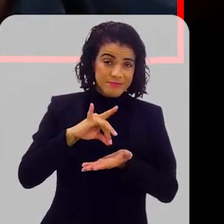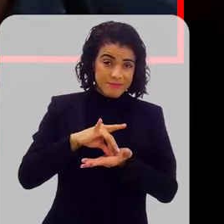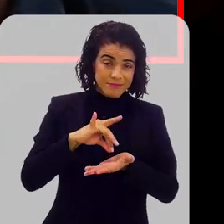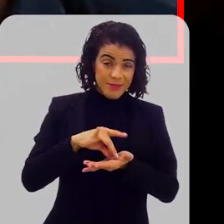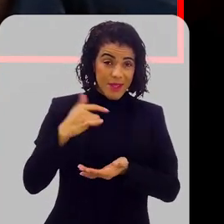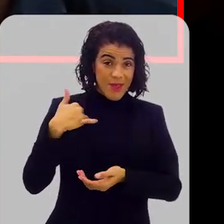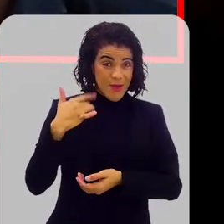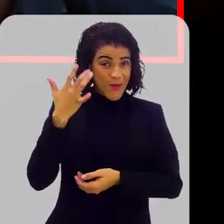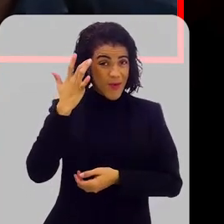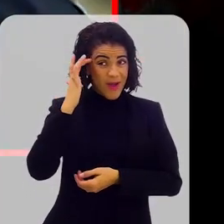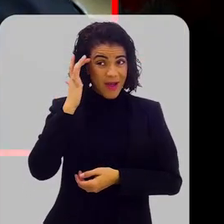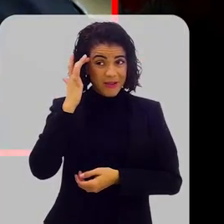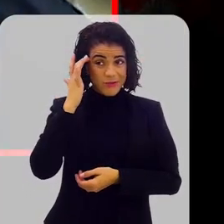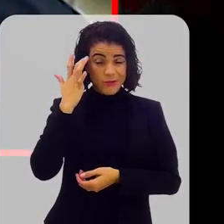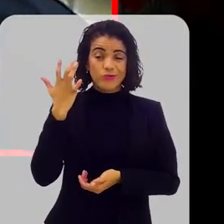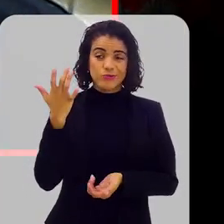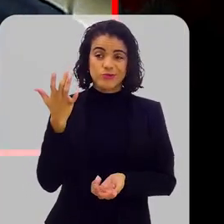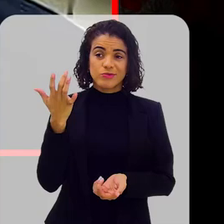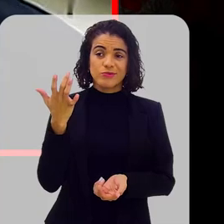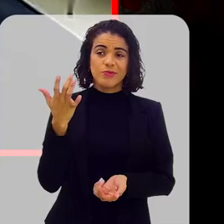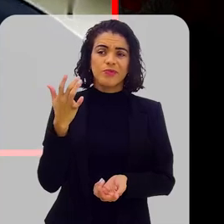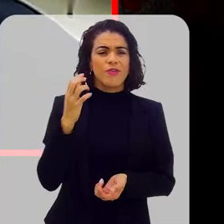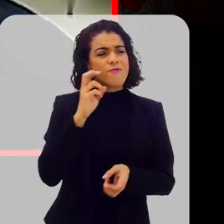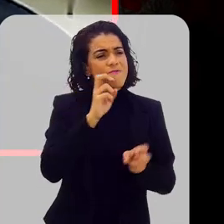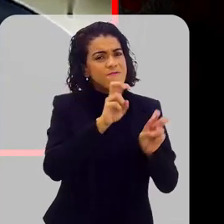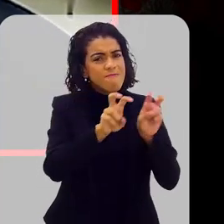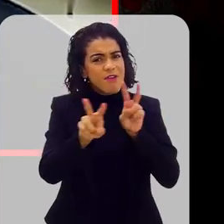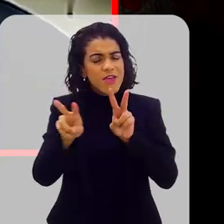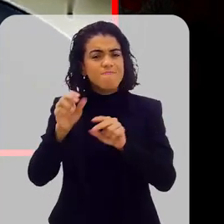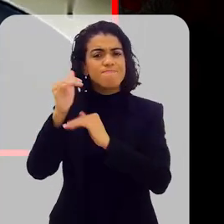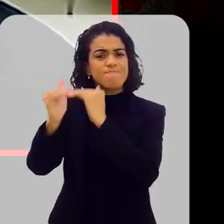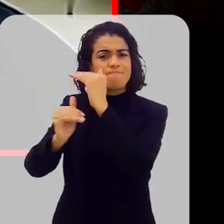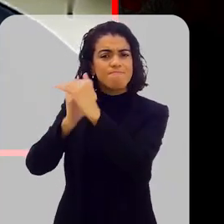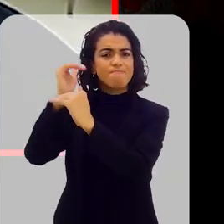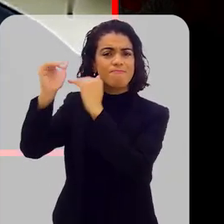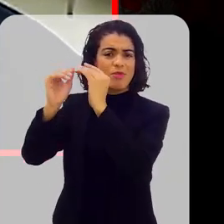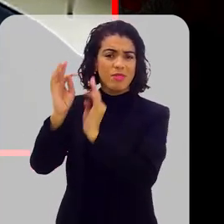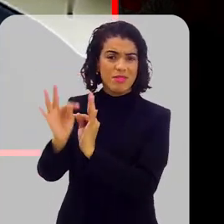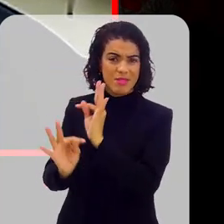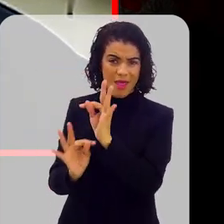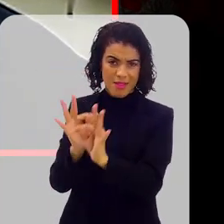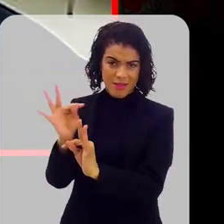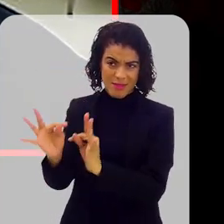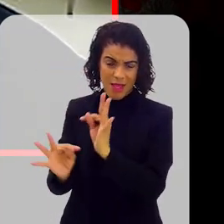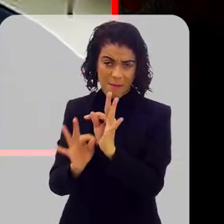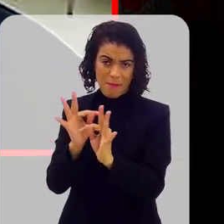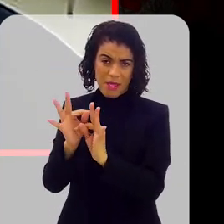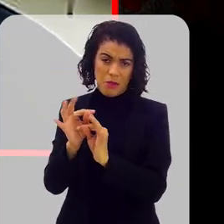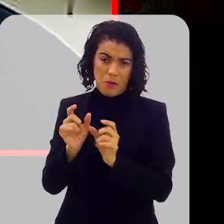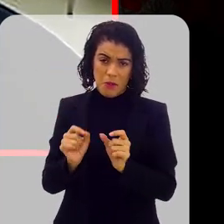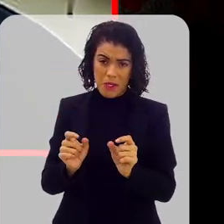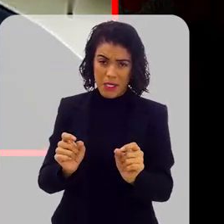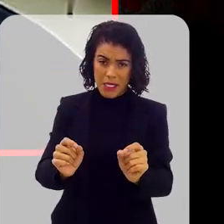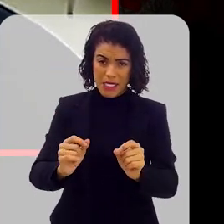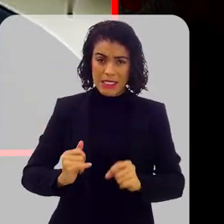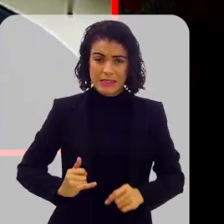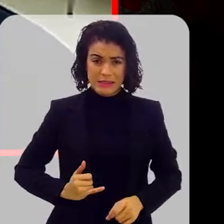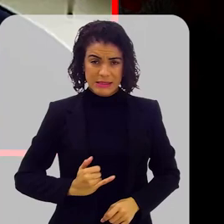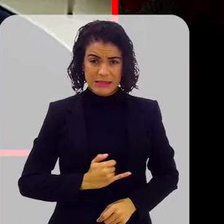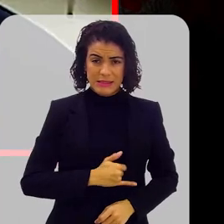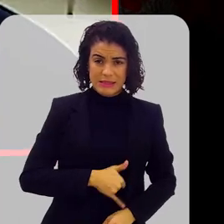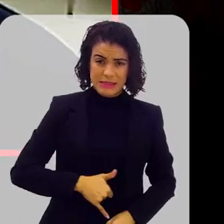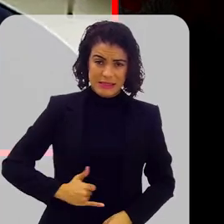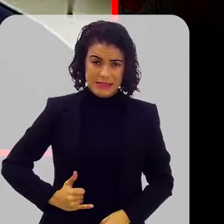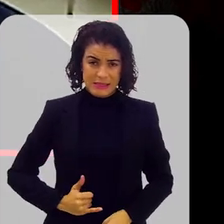Olha, na realidade, eu acho que, assim, a gente viu muita evolução em termos de tratamento do tumor de